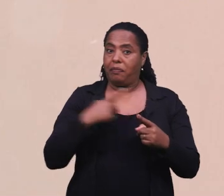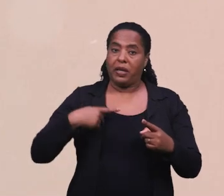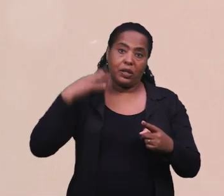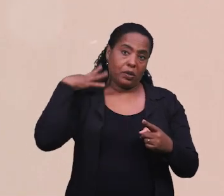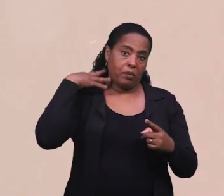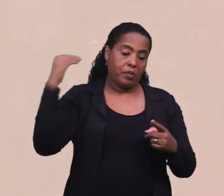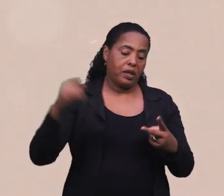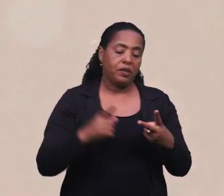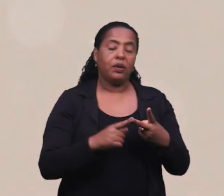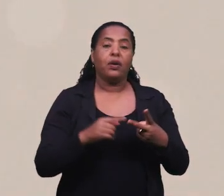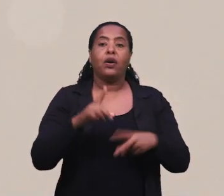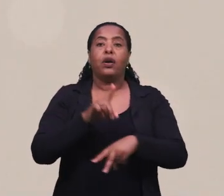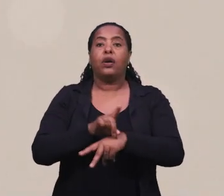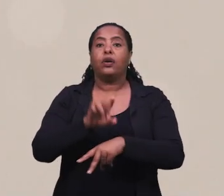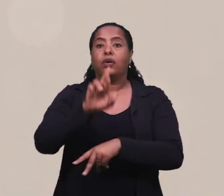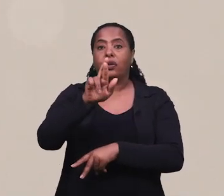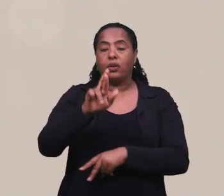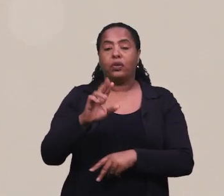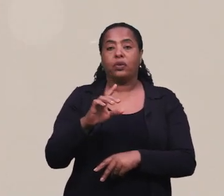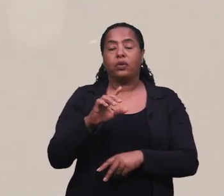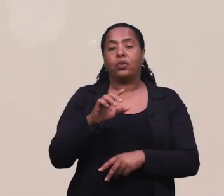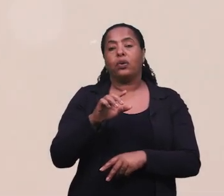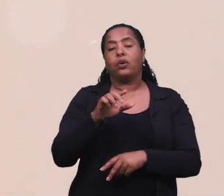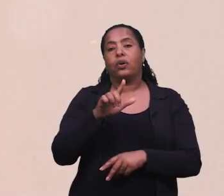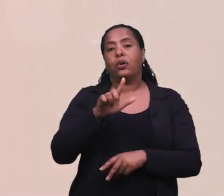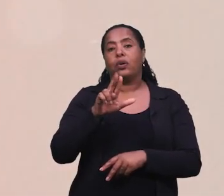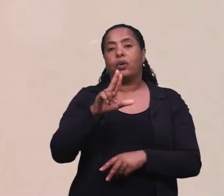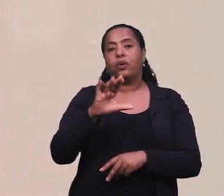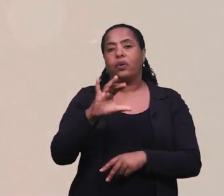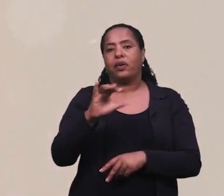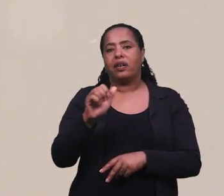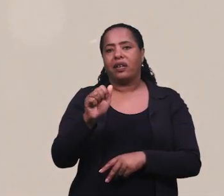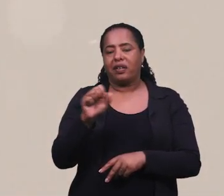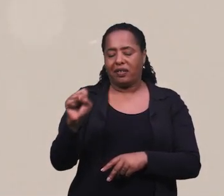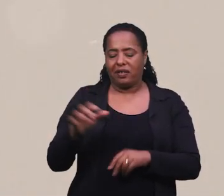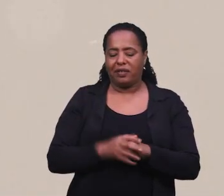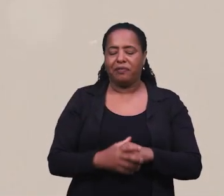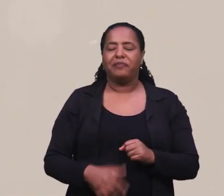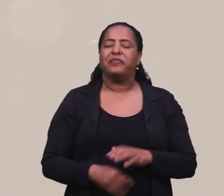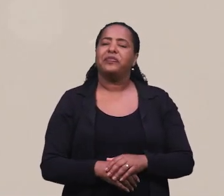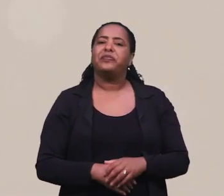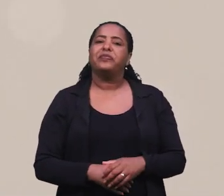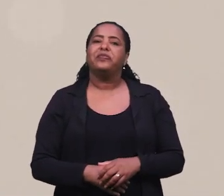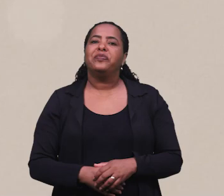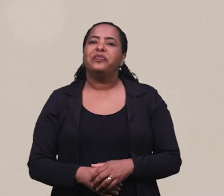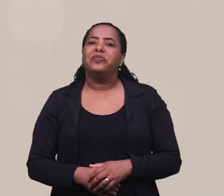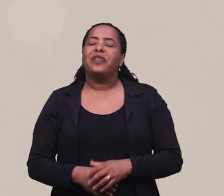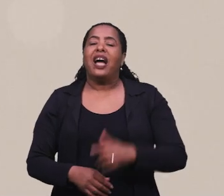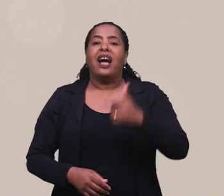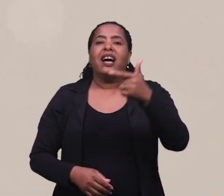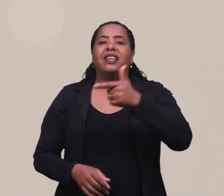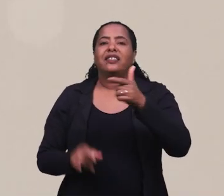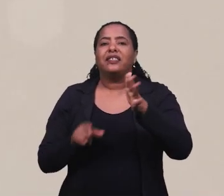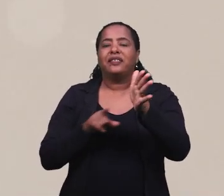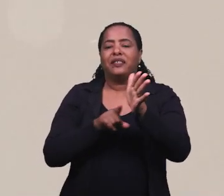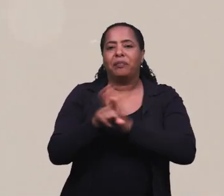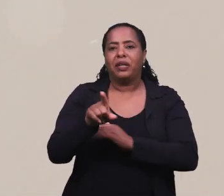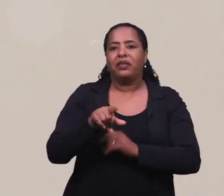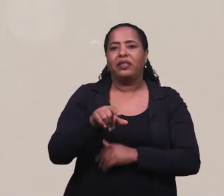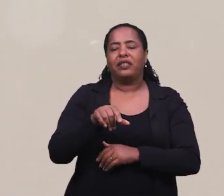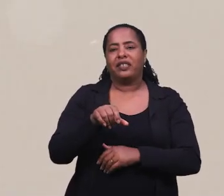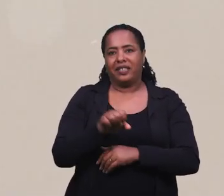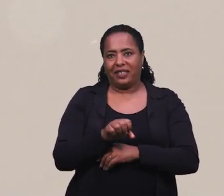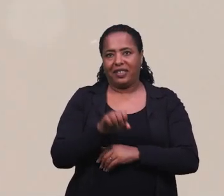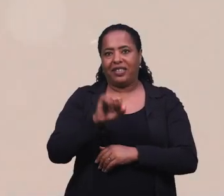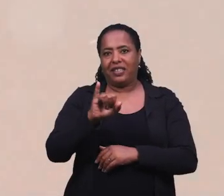e muitas vezes, pela idade, algumas questões, às vezes, de saúde, ela deixou de fazer essas atividades ou parte dessas atividades.